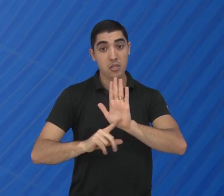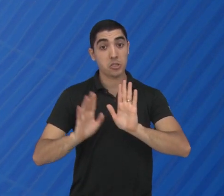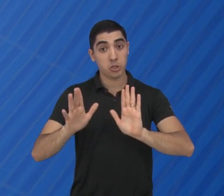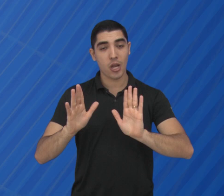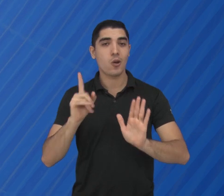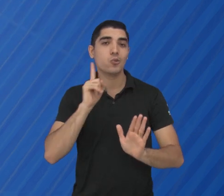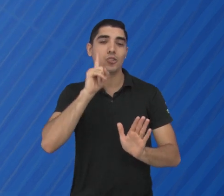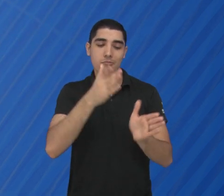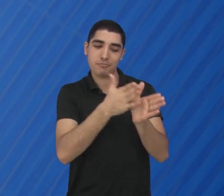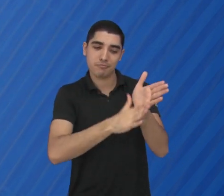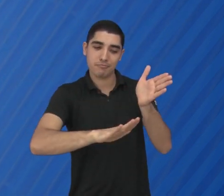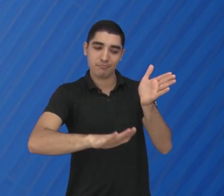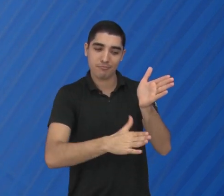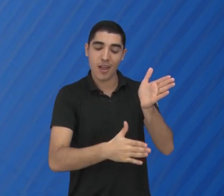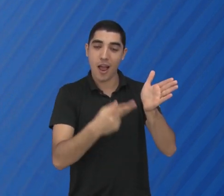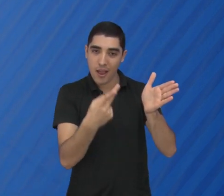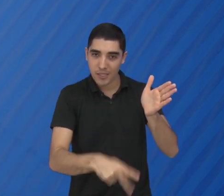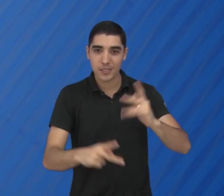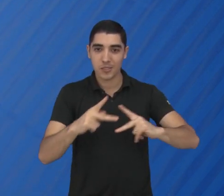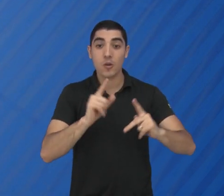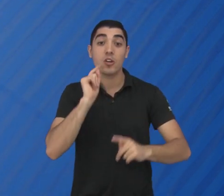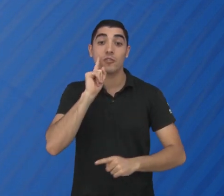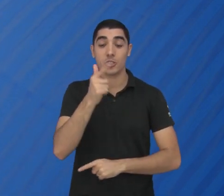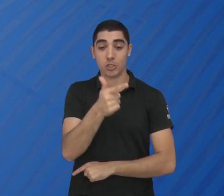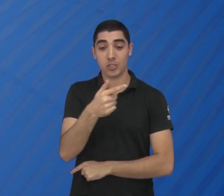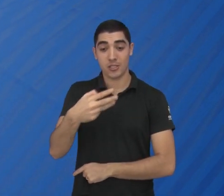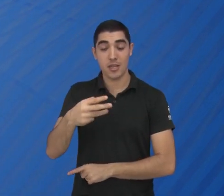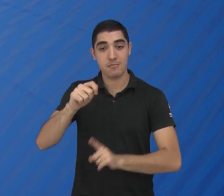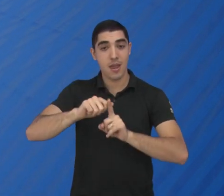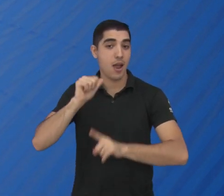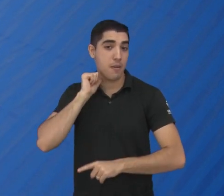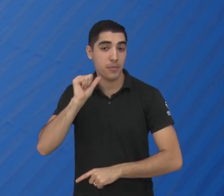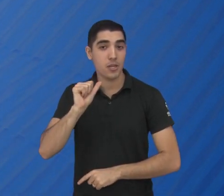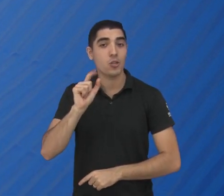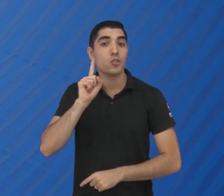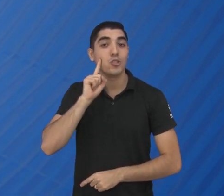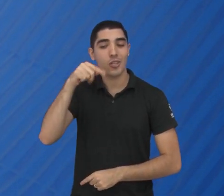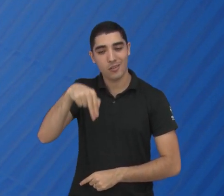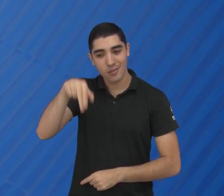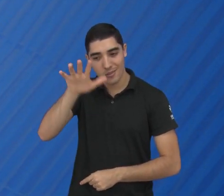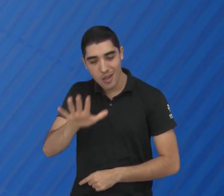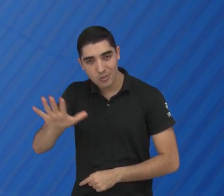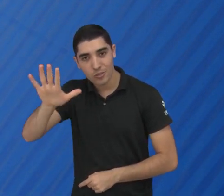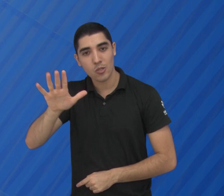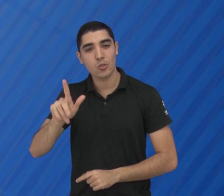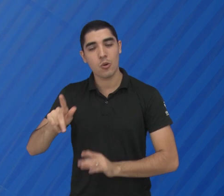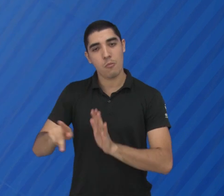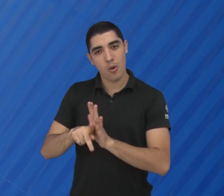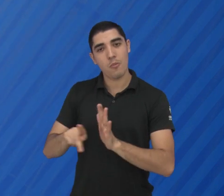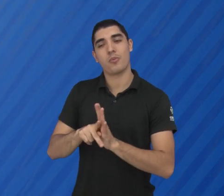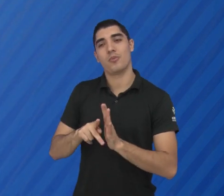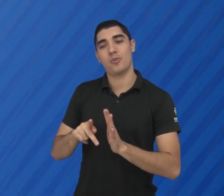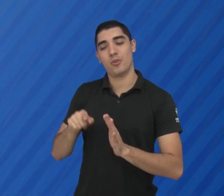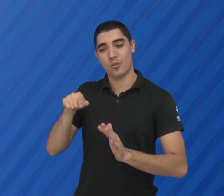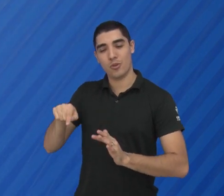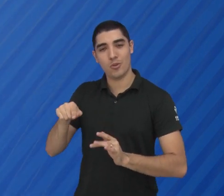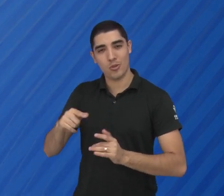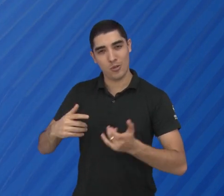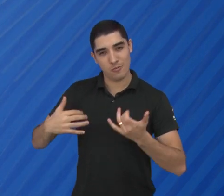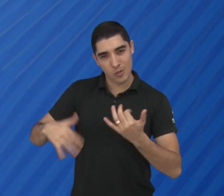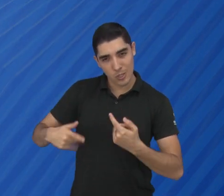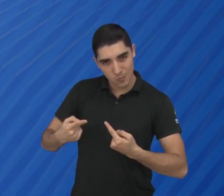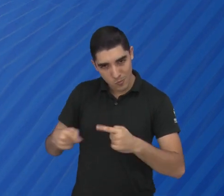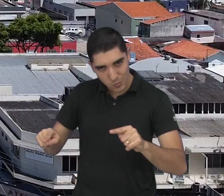de lei que incluiu no calendário da cidade o dia 23 de abril, Dia Nacional do Choro, também como uma